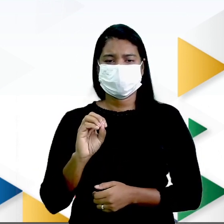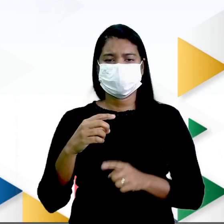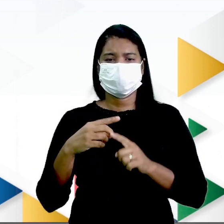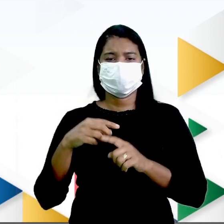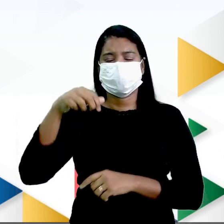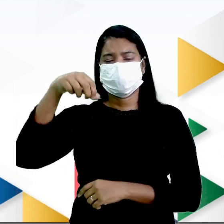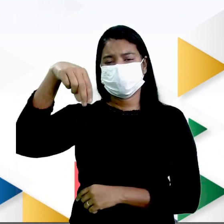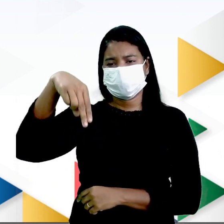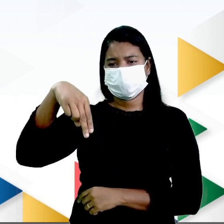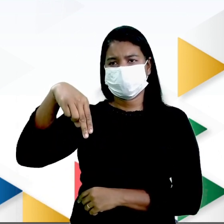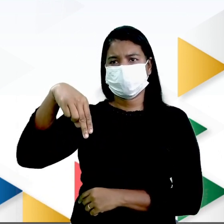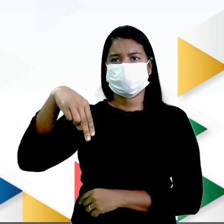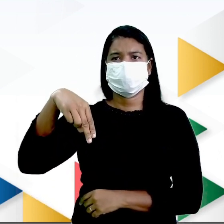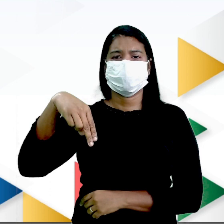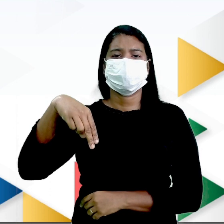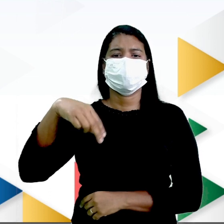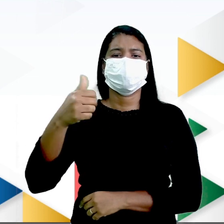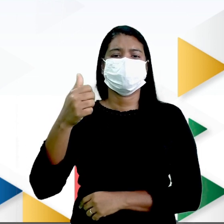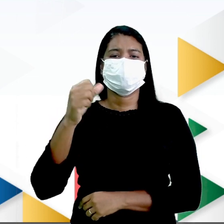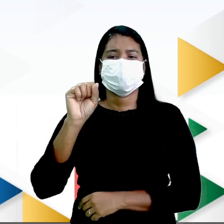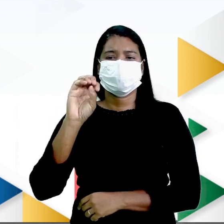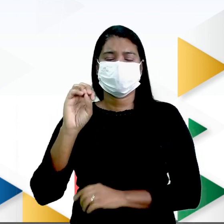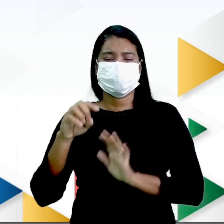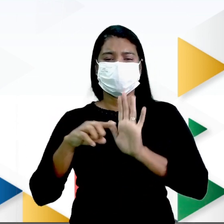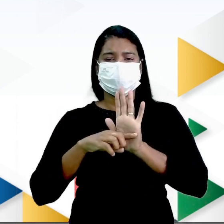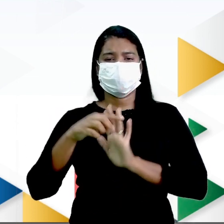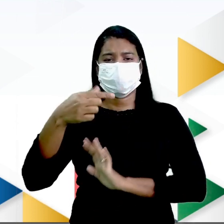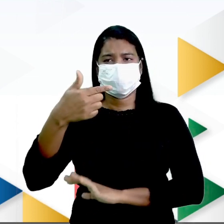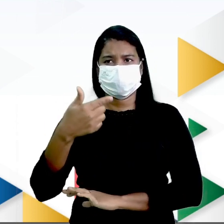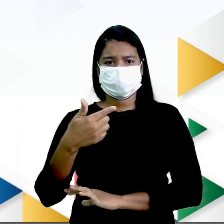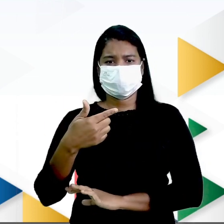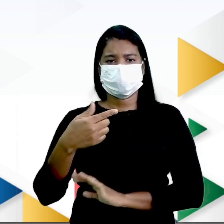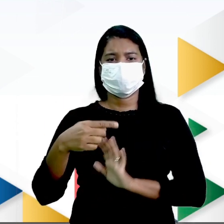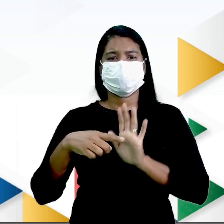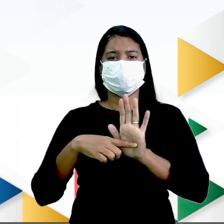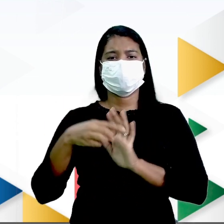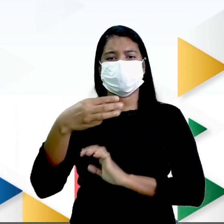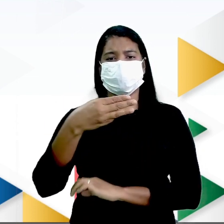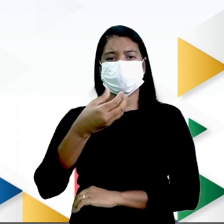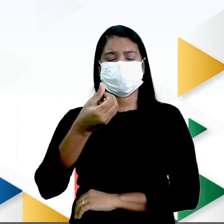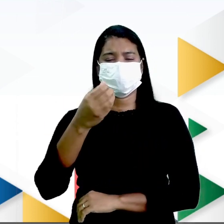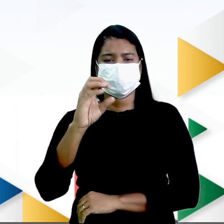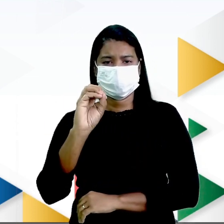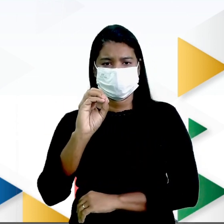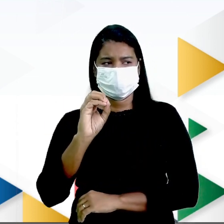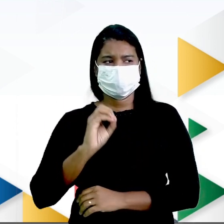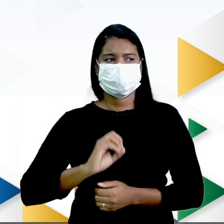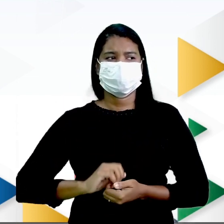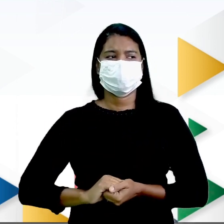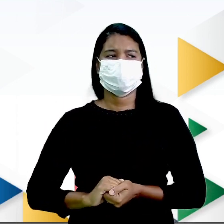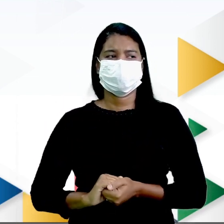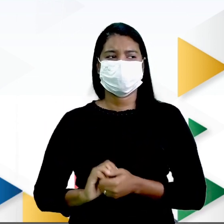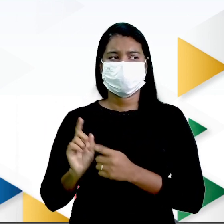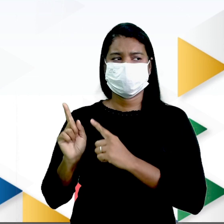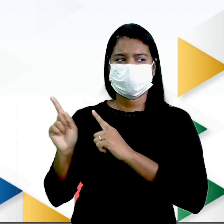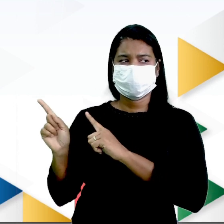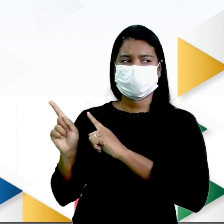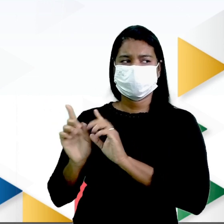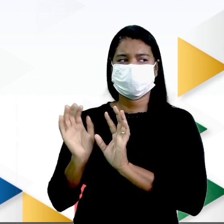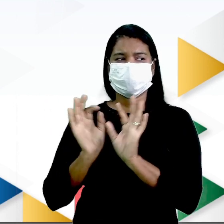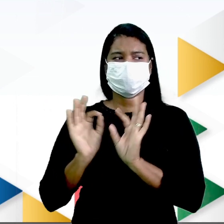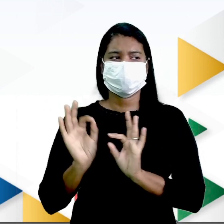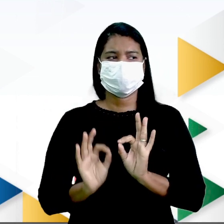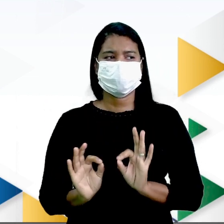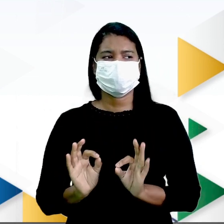180n, 180 menos 2 vai dar menos 360 graus. Aí agora, ó, vamos organizar a